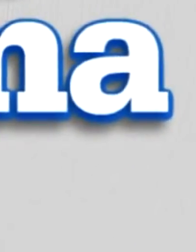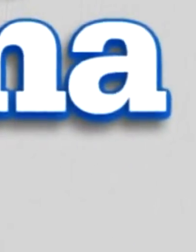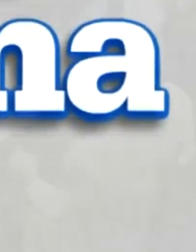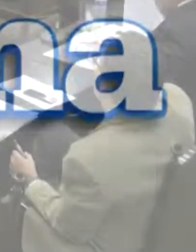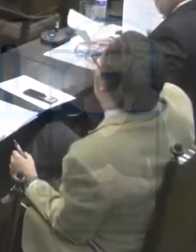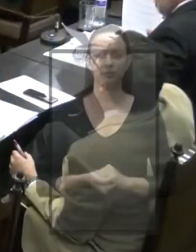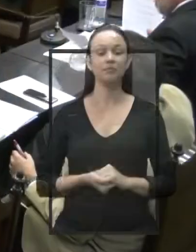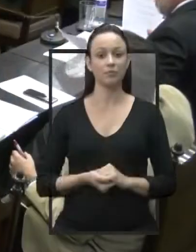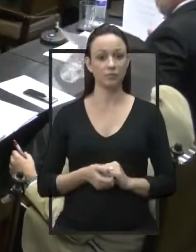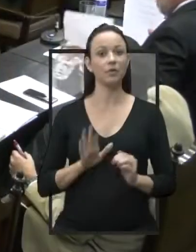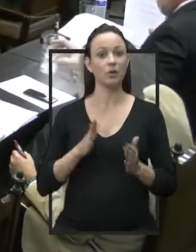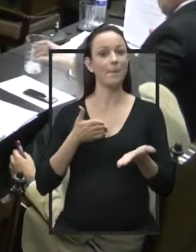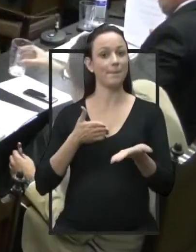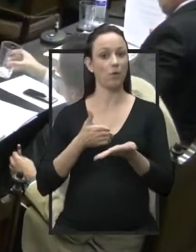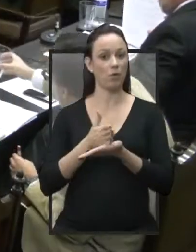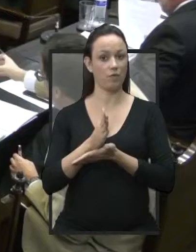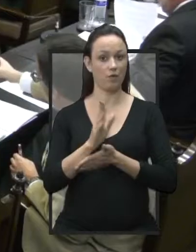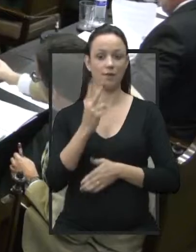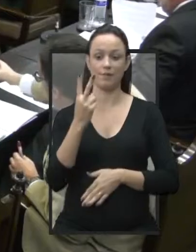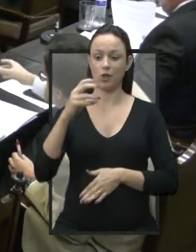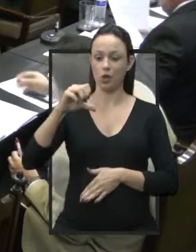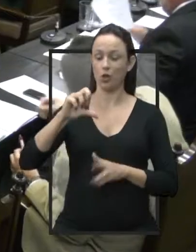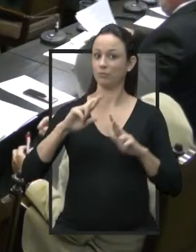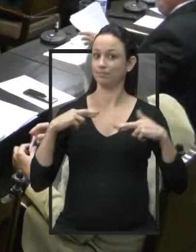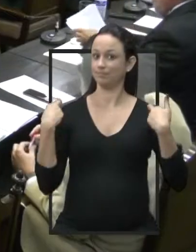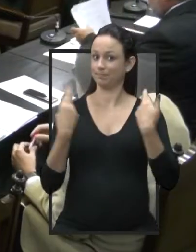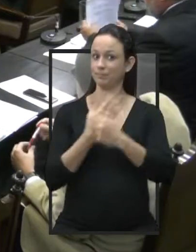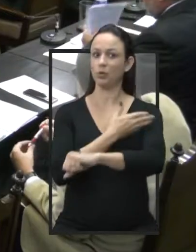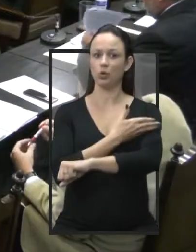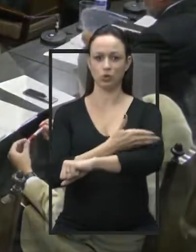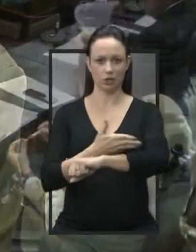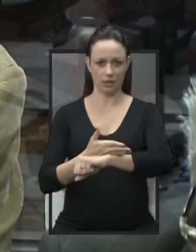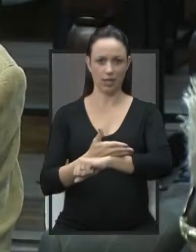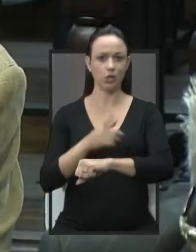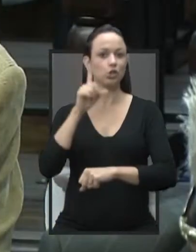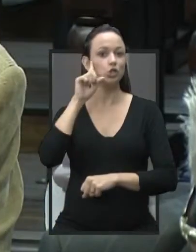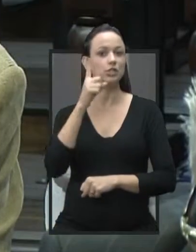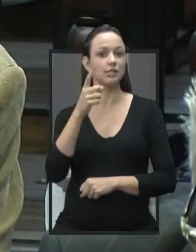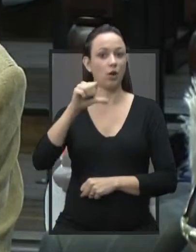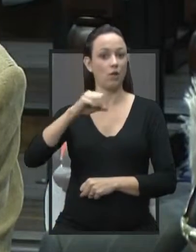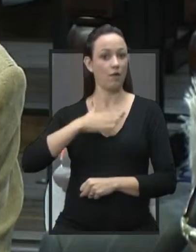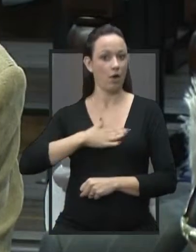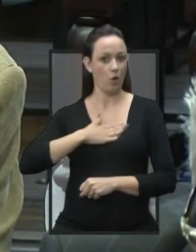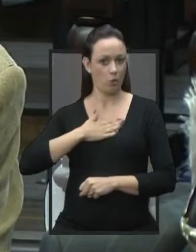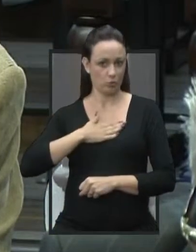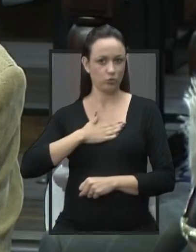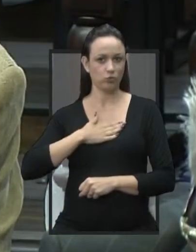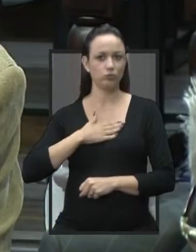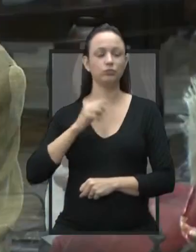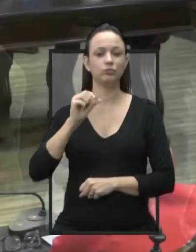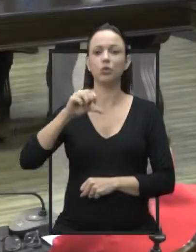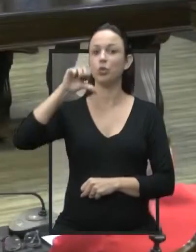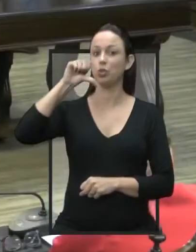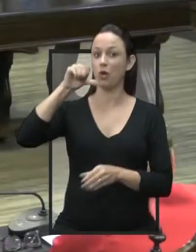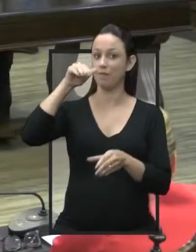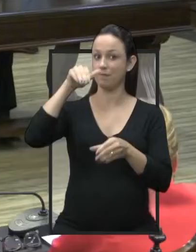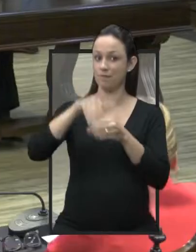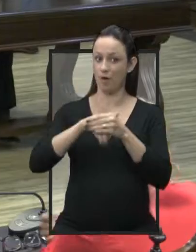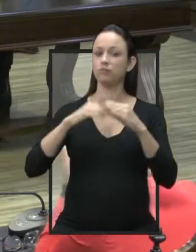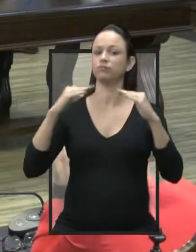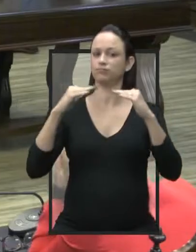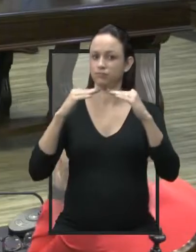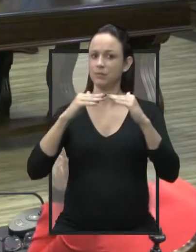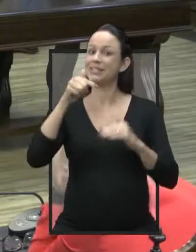foi aprovado durante a 29ª sessão ordinária do dia 19 de agosto com nove votos favoráveis